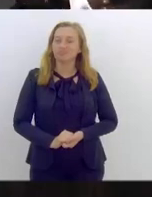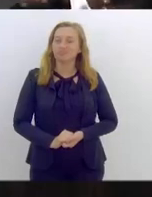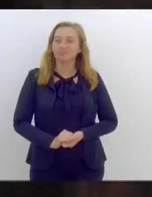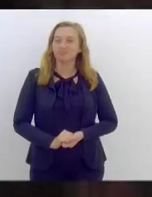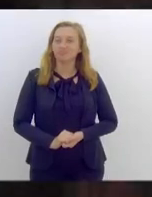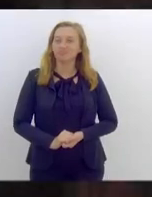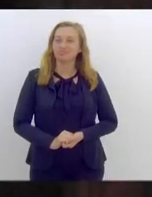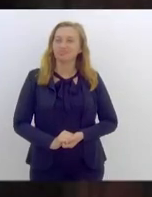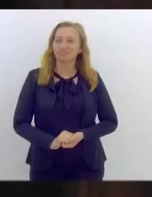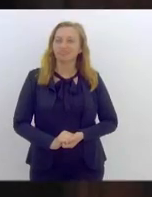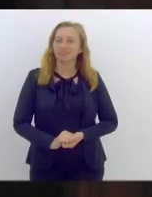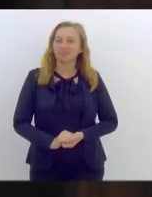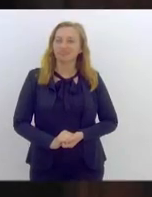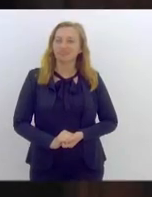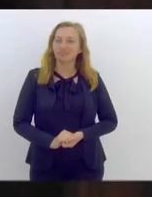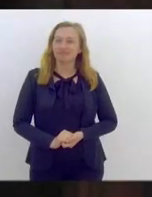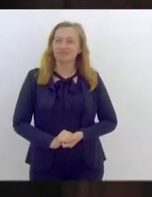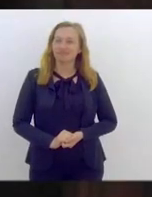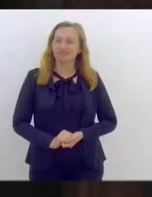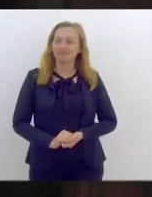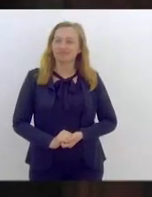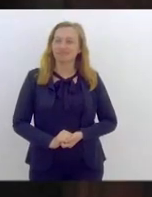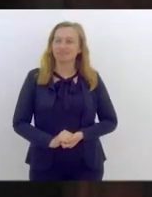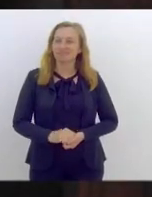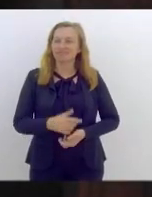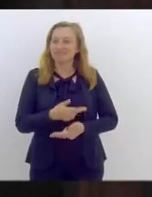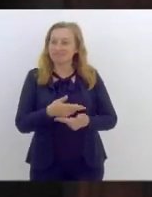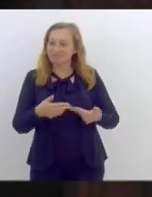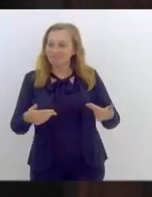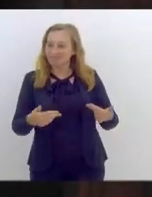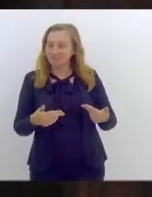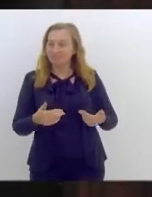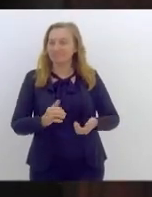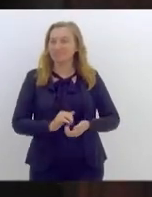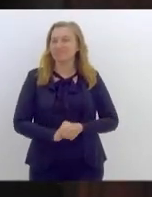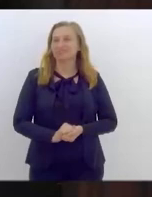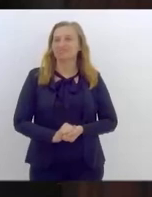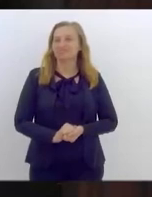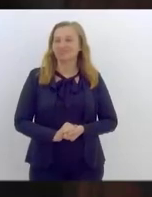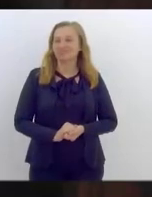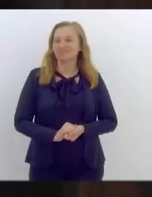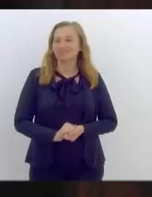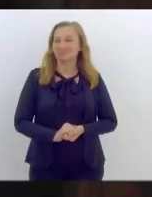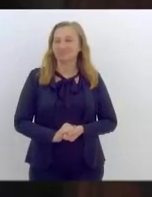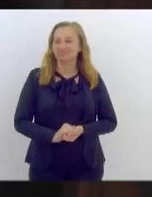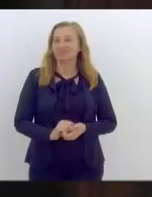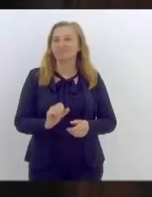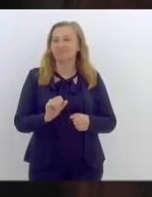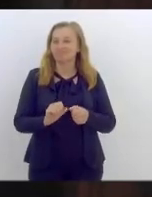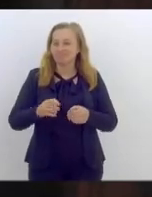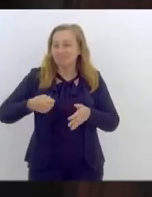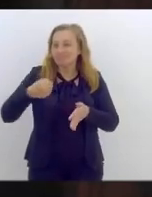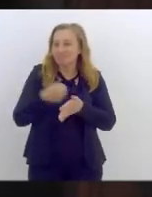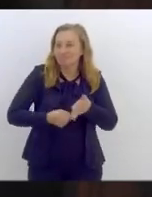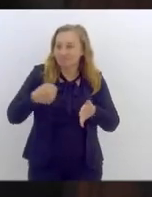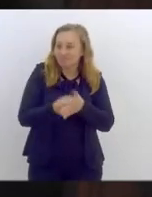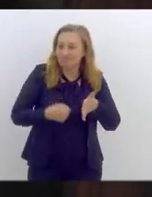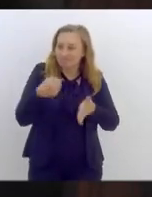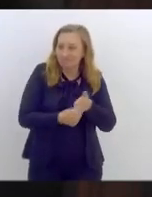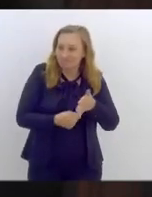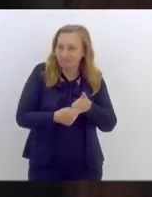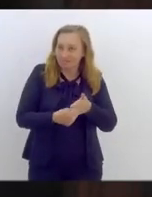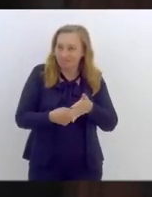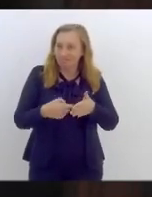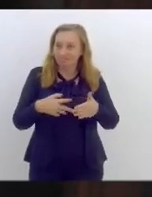cheio de entraves que foram feitos, e nós precisamos lutar para que esses entraves